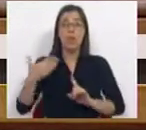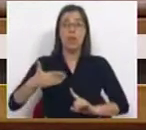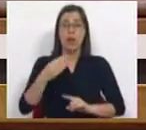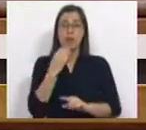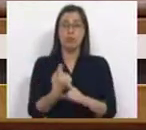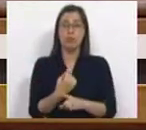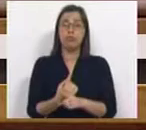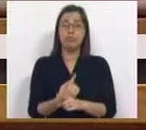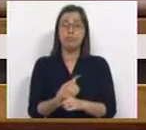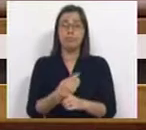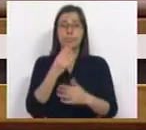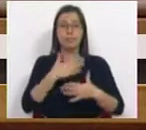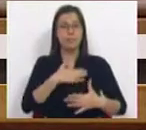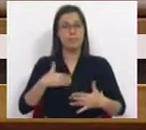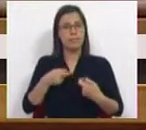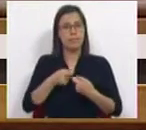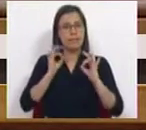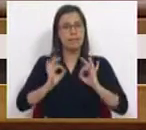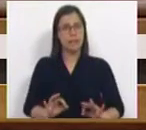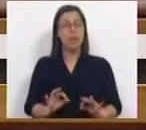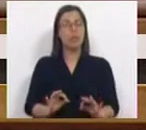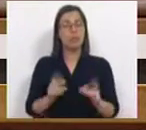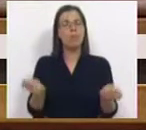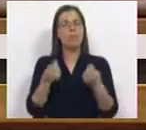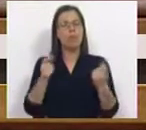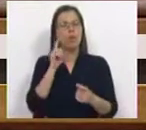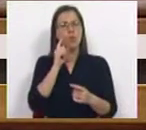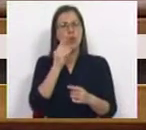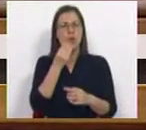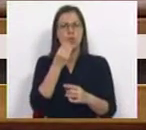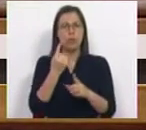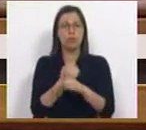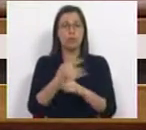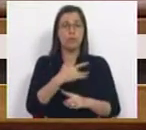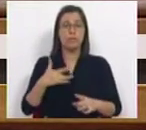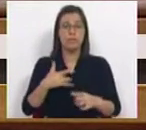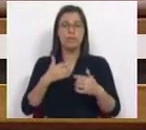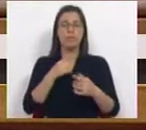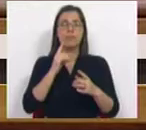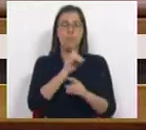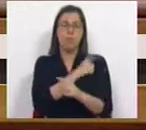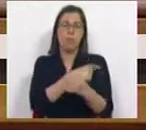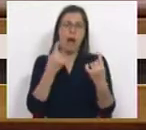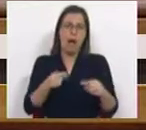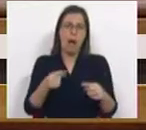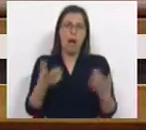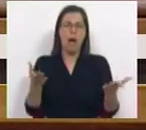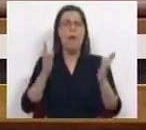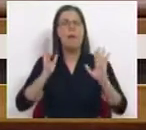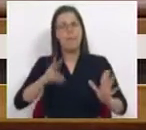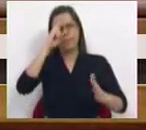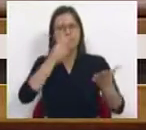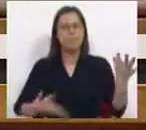direito à alimentação e à nutrição adequadas e promovam a segurança alimentar e nutricional de forma soberana. São